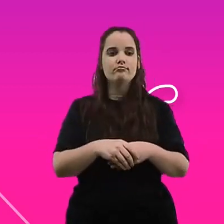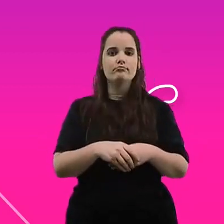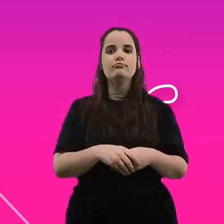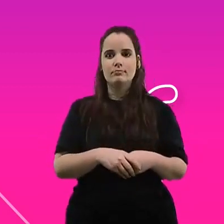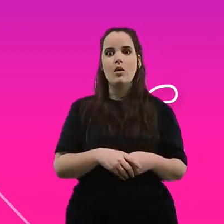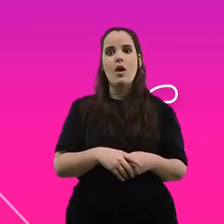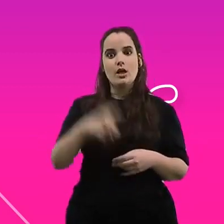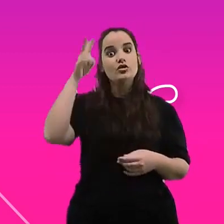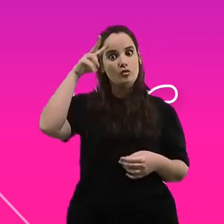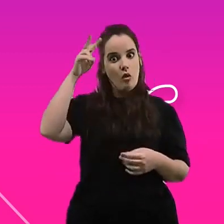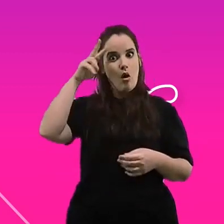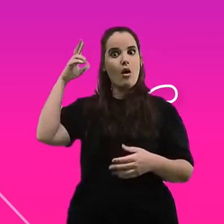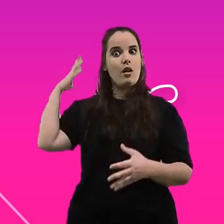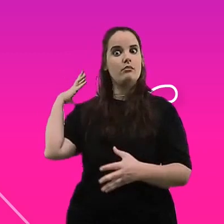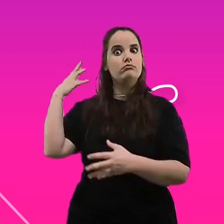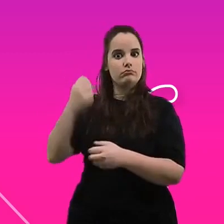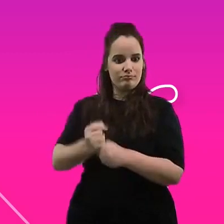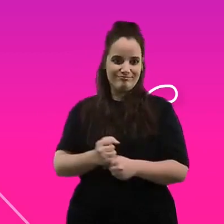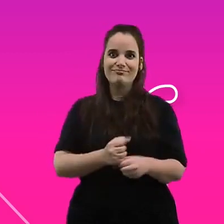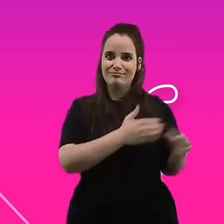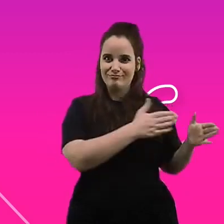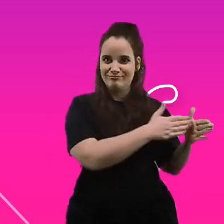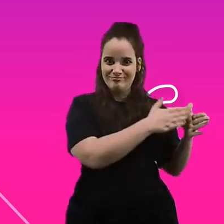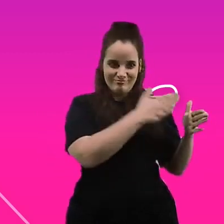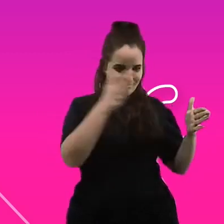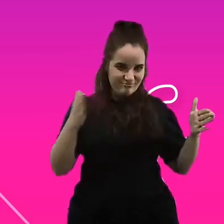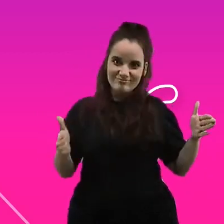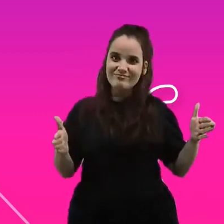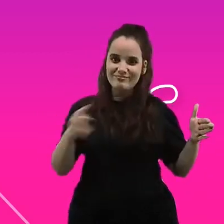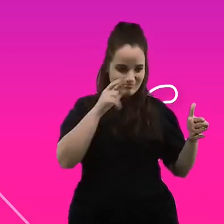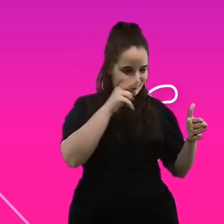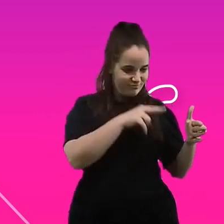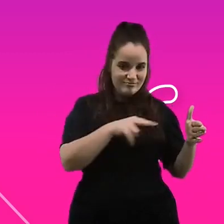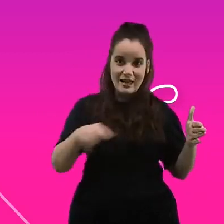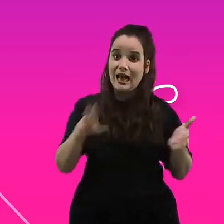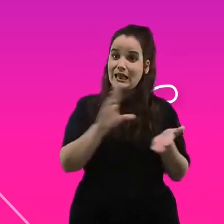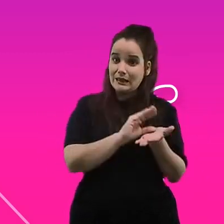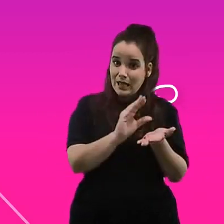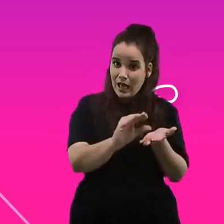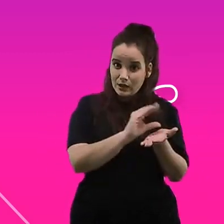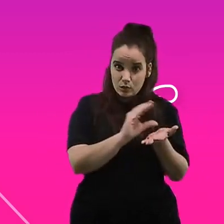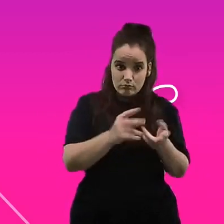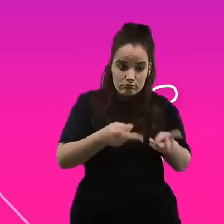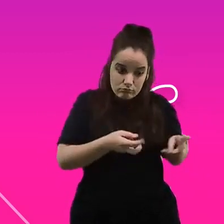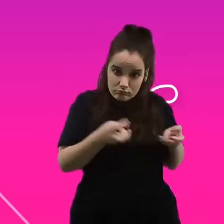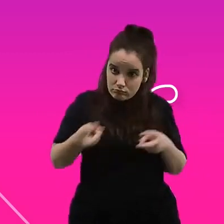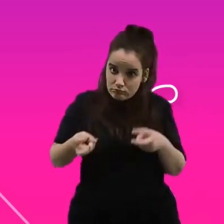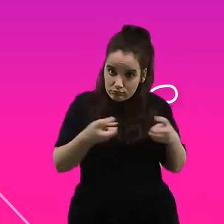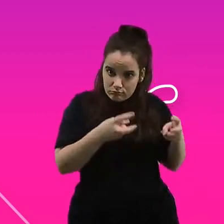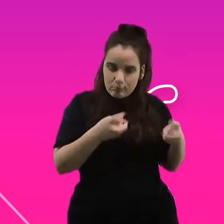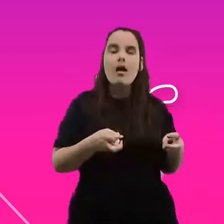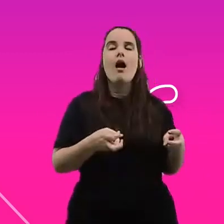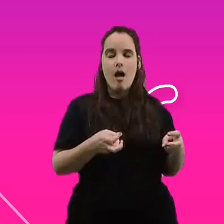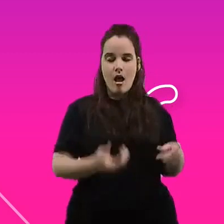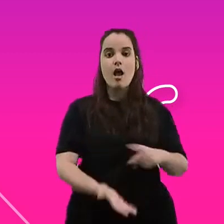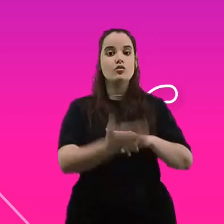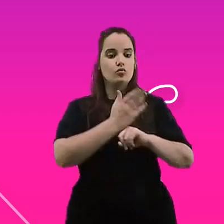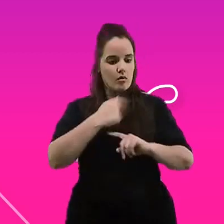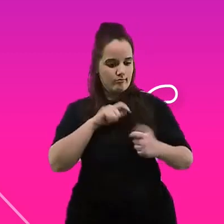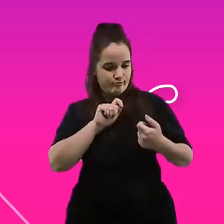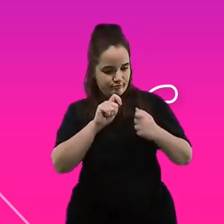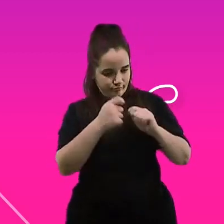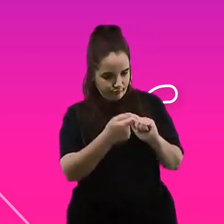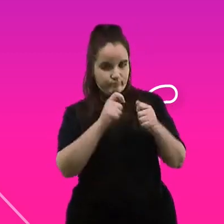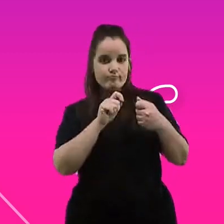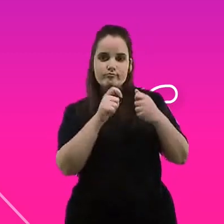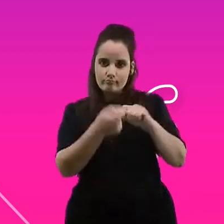como olhar para esses dados de uma maneira diferente fez com que a gente reagisse em diferentes esferas do nosso negócio. Enfim, o Mercado